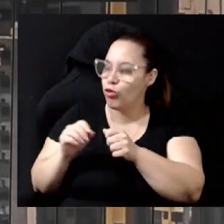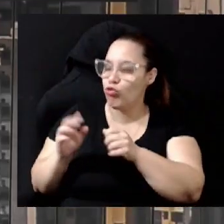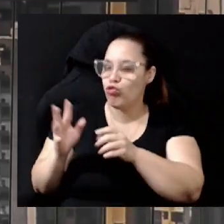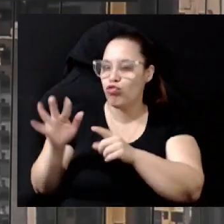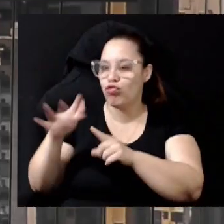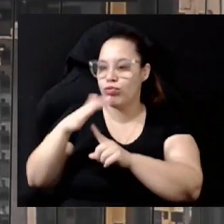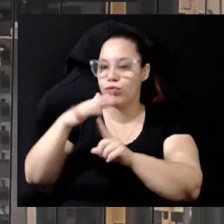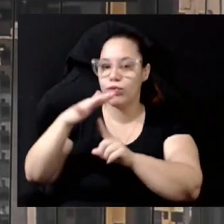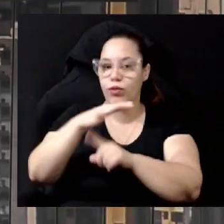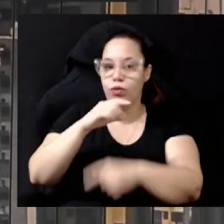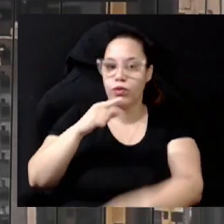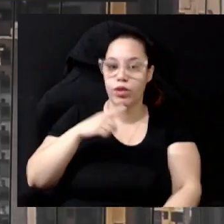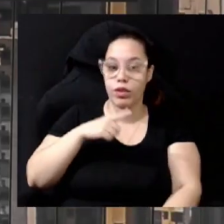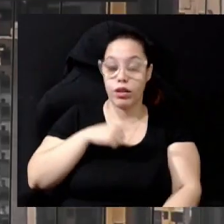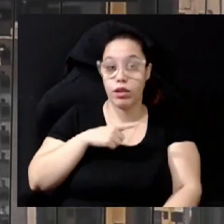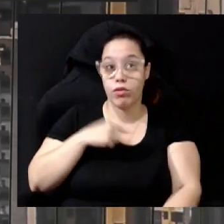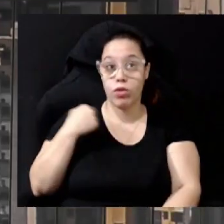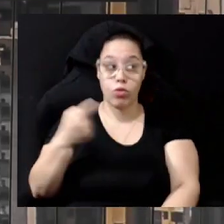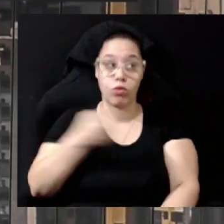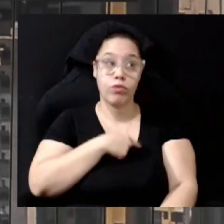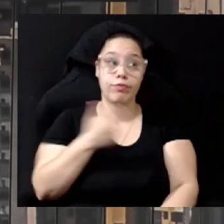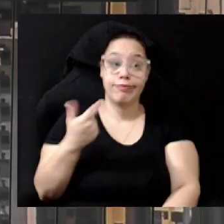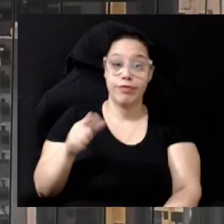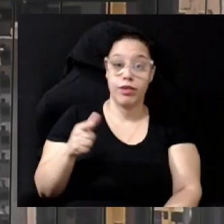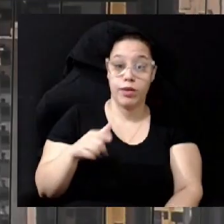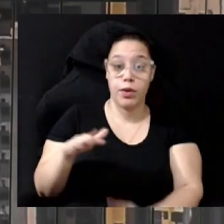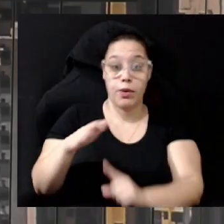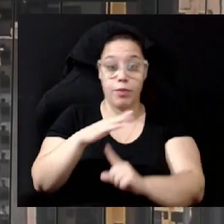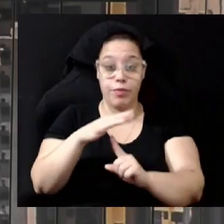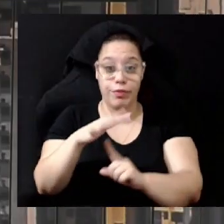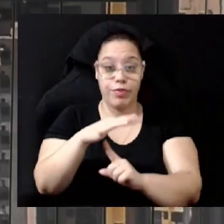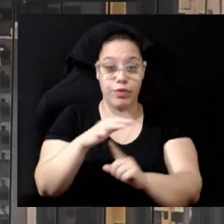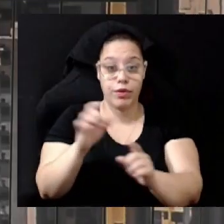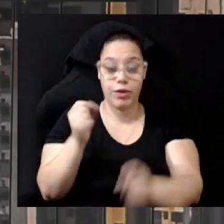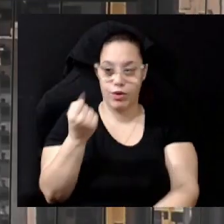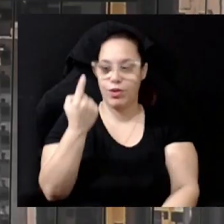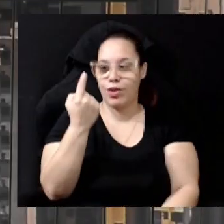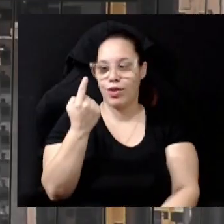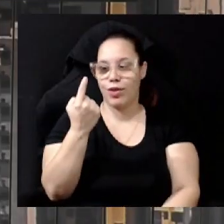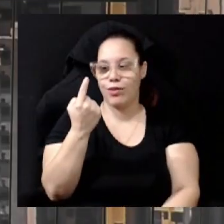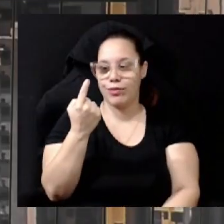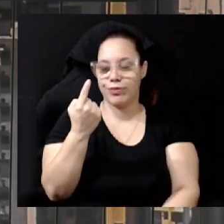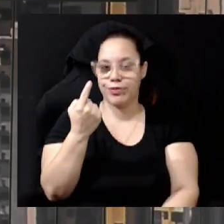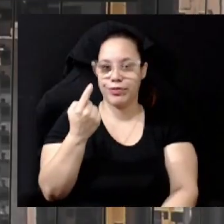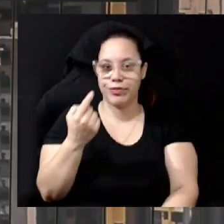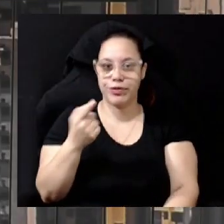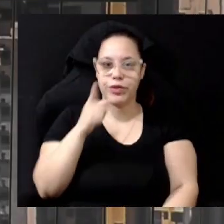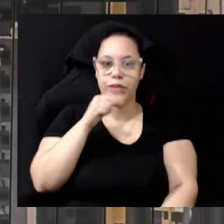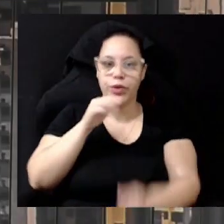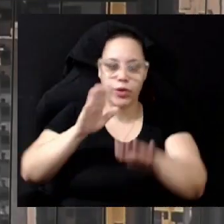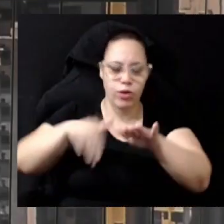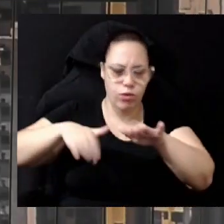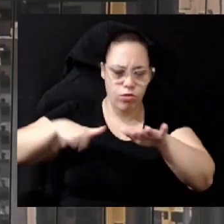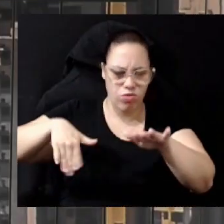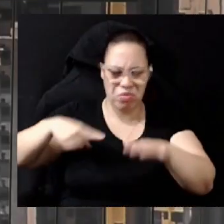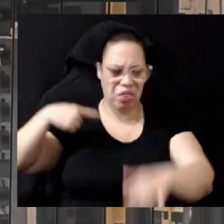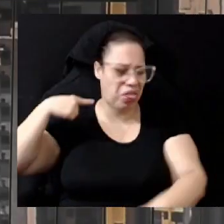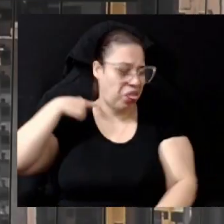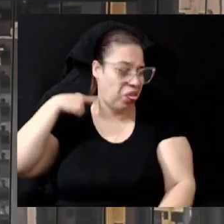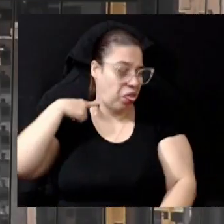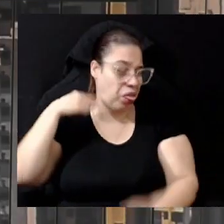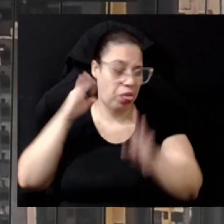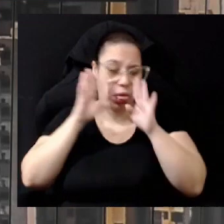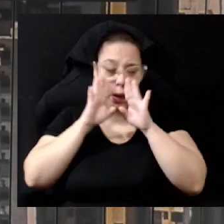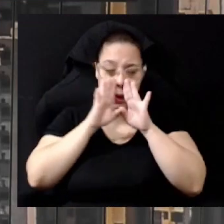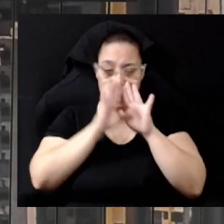gente faz com a natureza, na verdade, a gente está fazendo com a gente, né? Não existe meio ambiente, é uma coisa só, né? Então, um mar de lixo, um